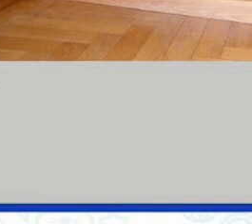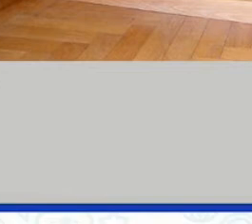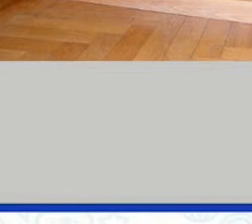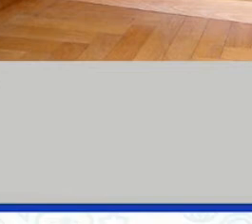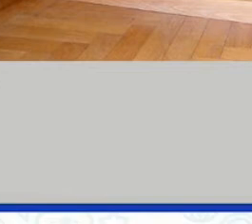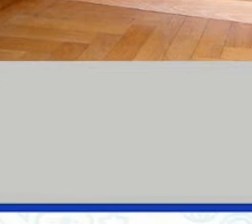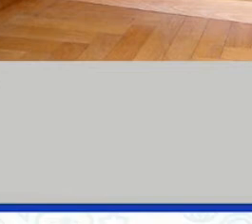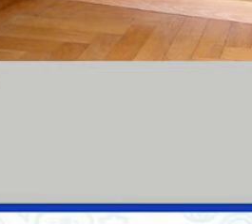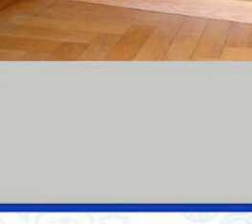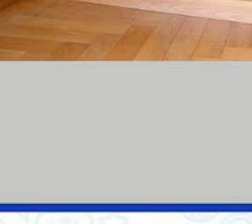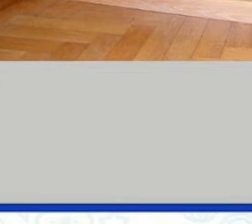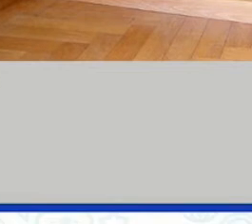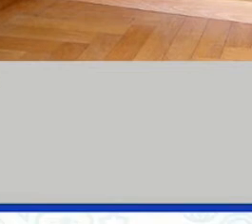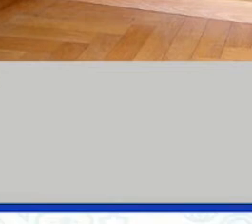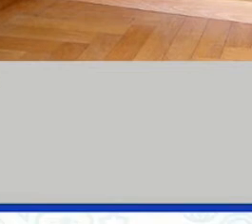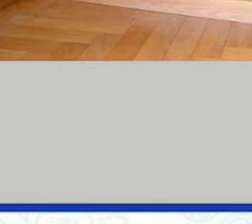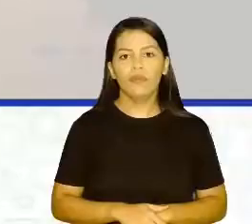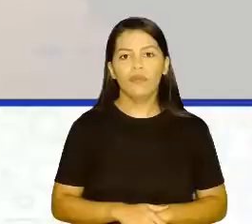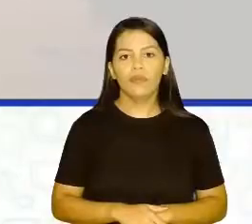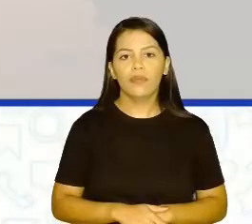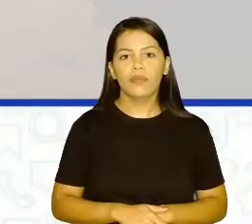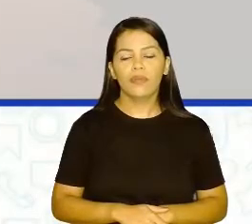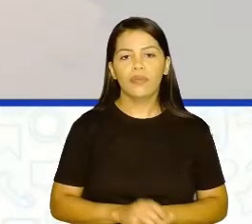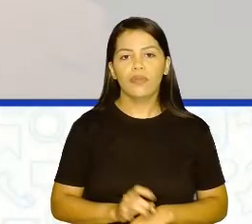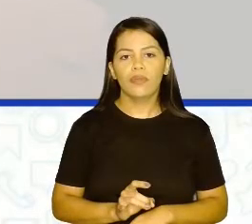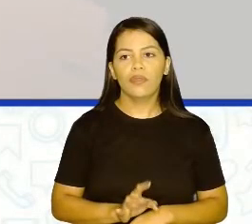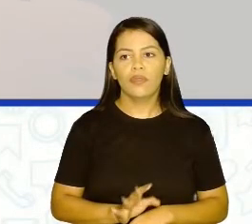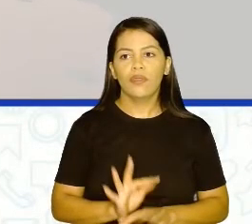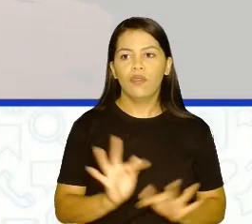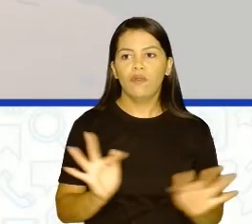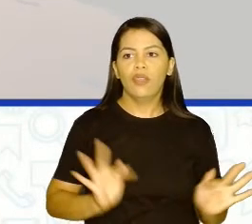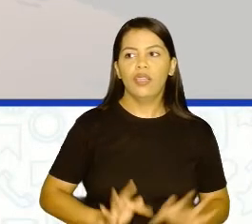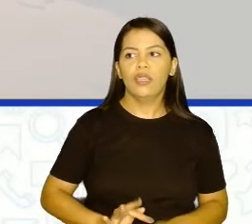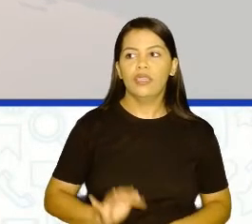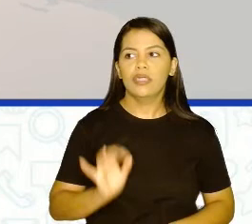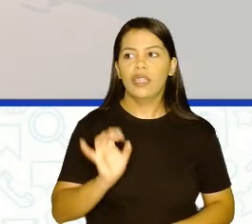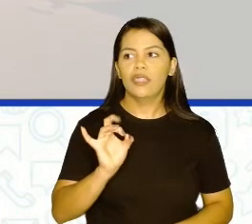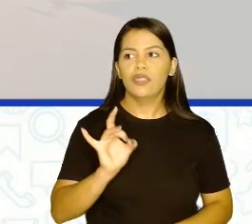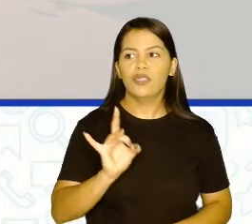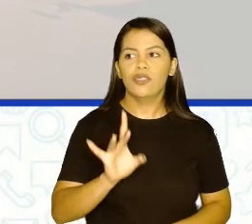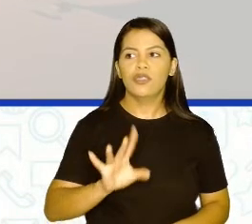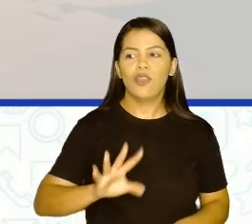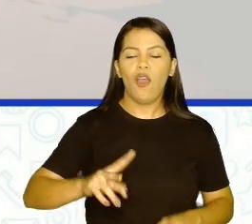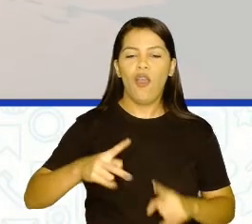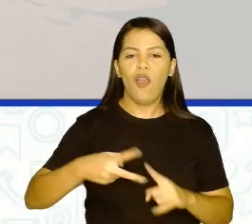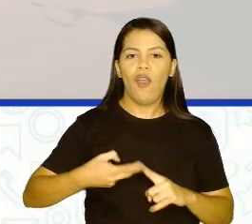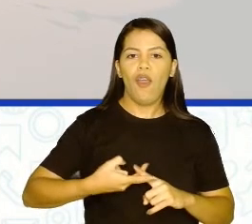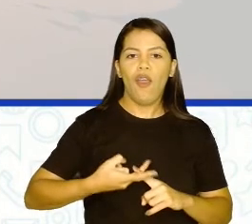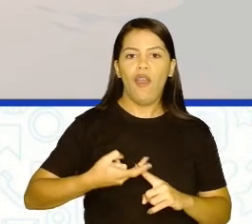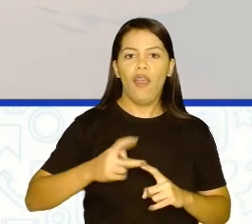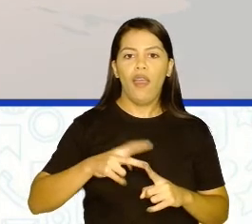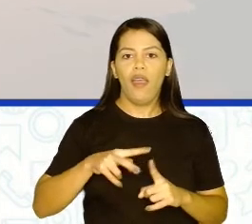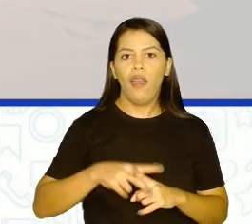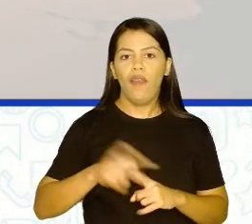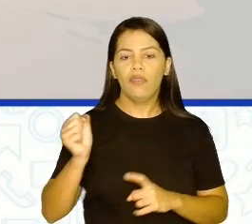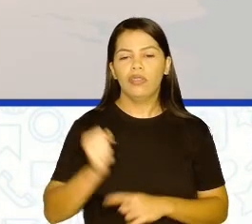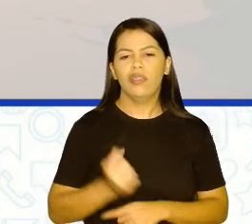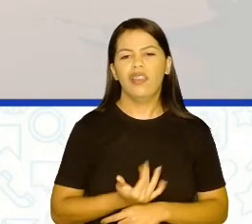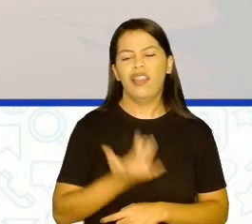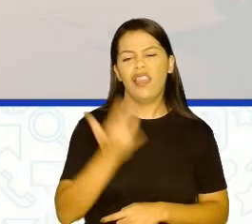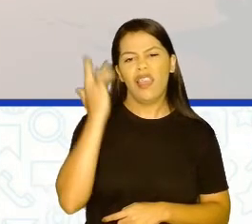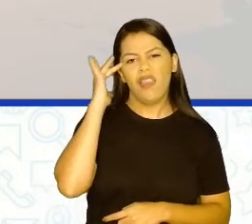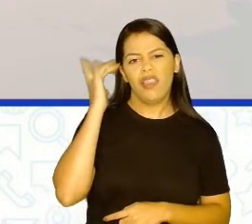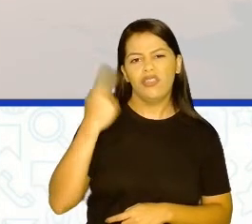opa, só alegria, só vitória. Os meninos estavam dizendo. E olha só o slide em sua tela. Eu acho que a gente ainda continua